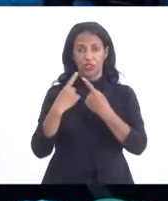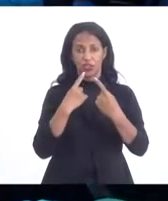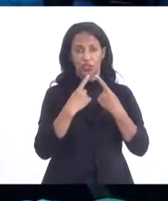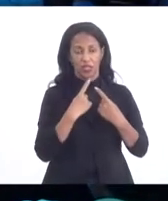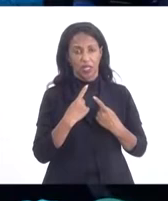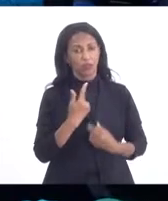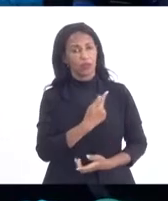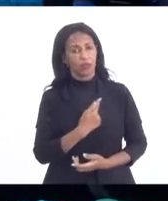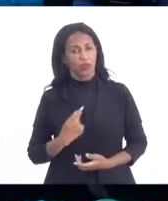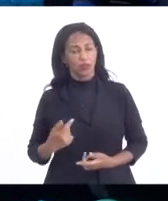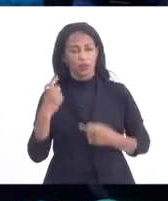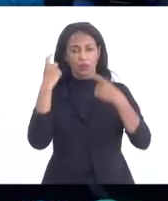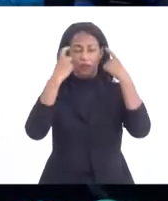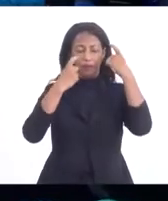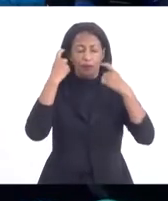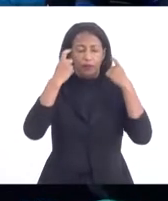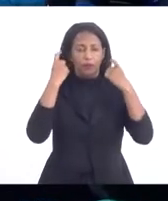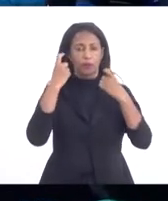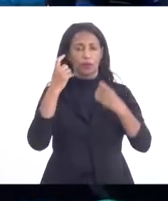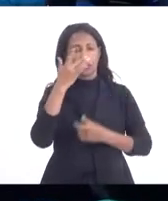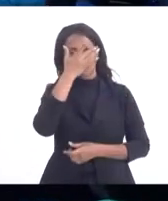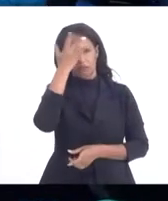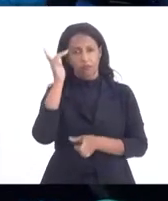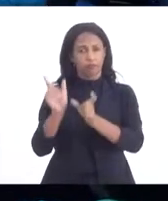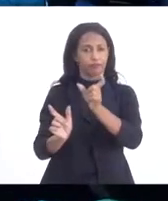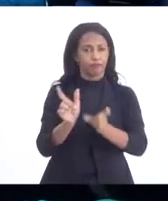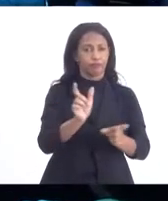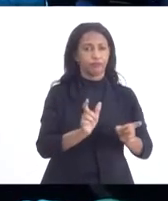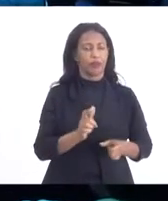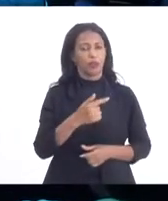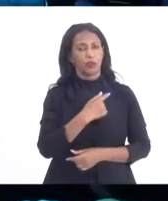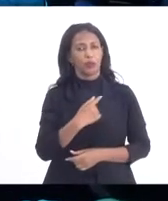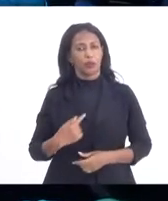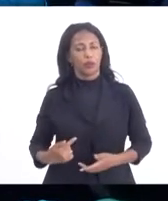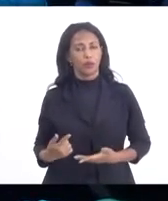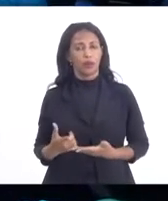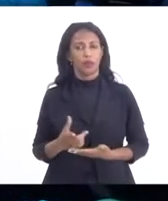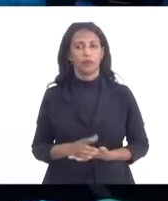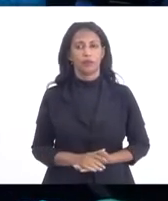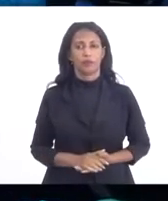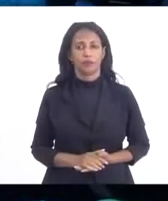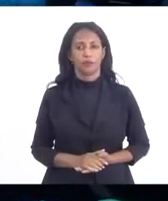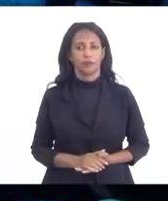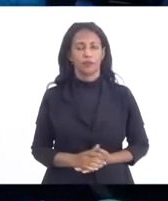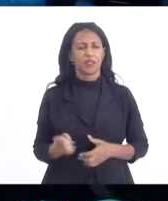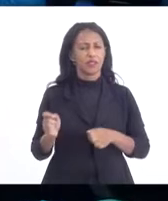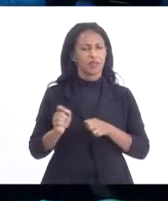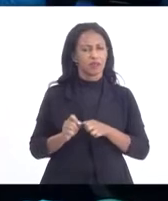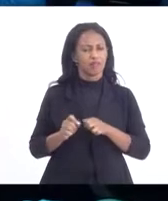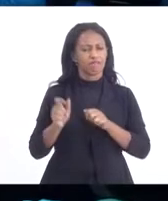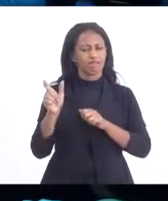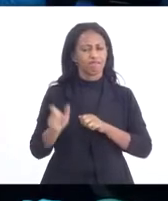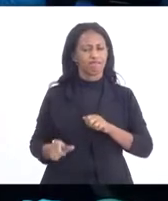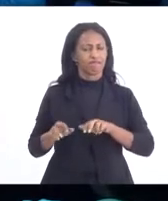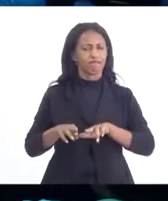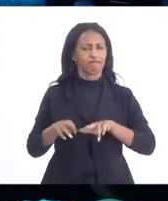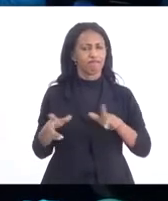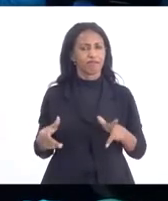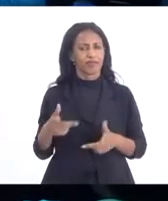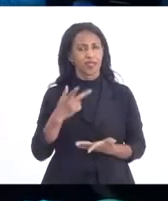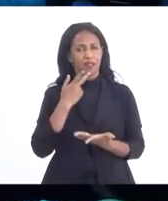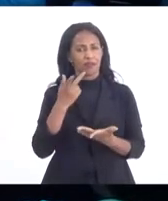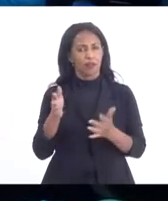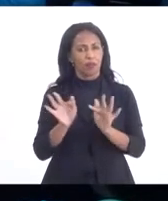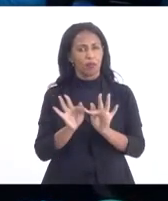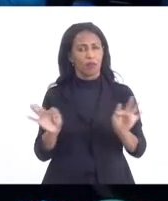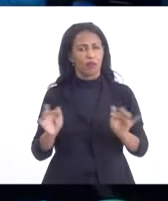é um governador que se preocupa com as pessoas, é um governador que faz realmente a diferença. E ele fala uma